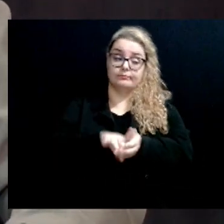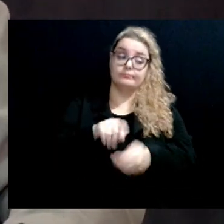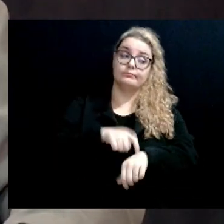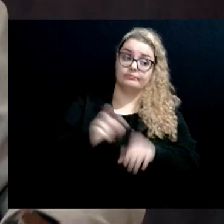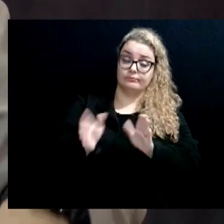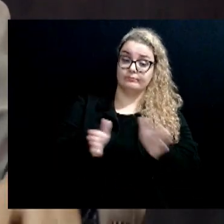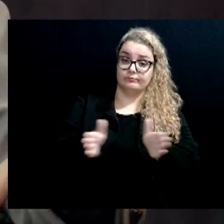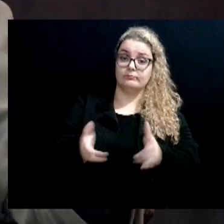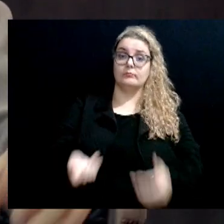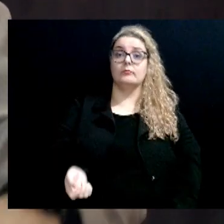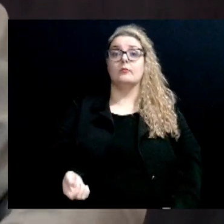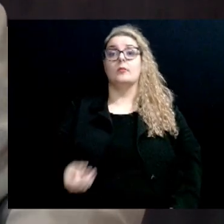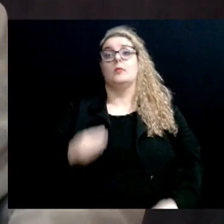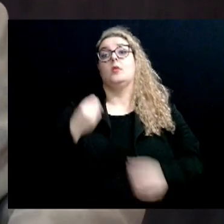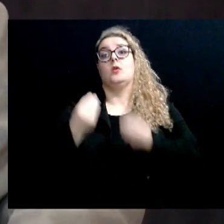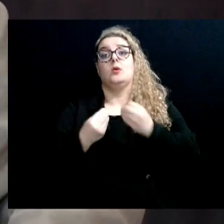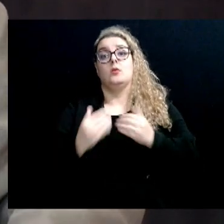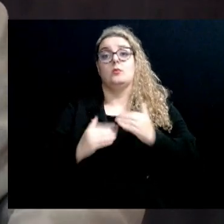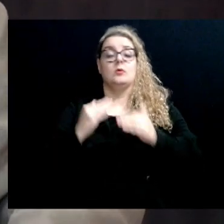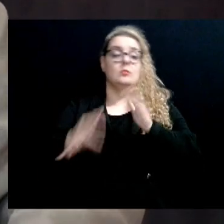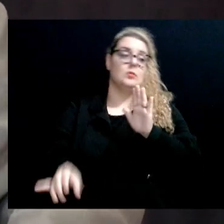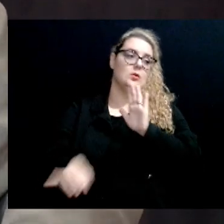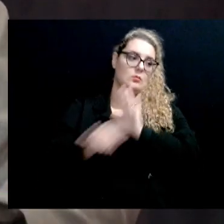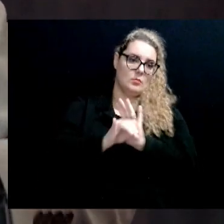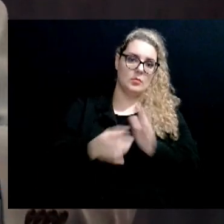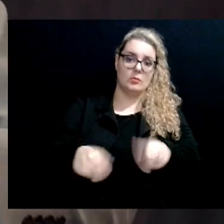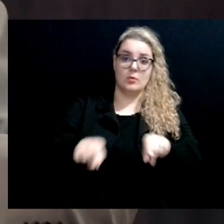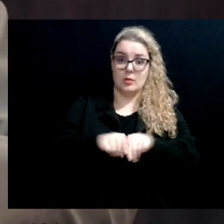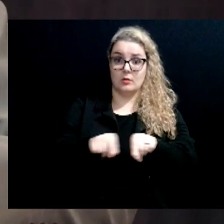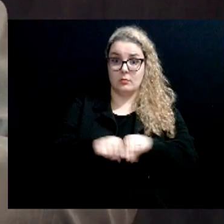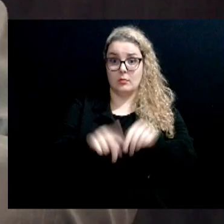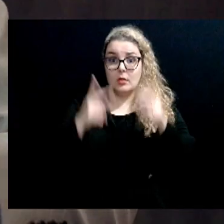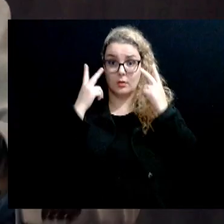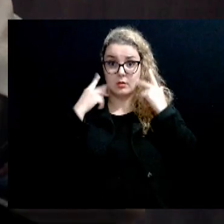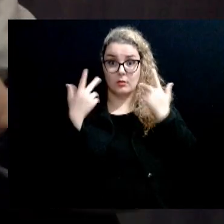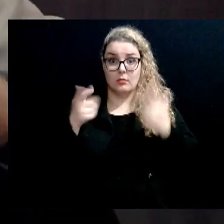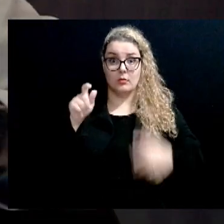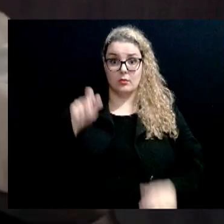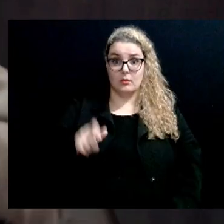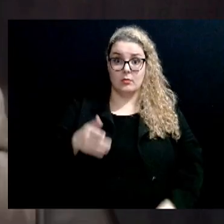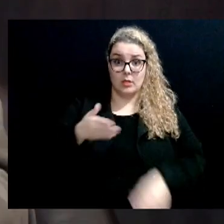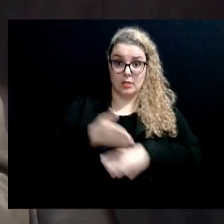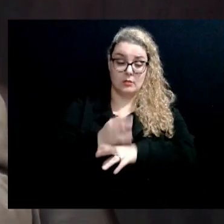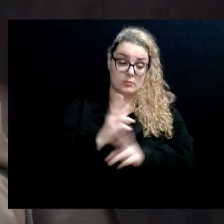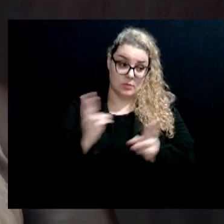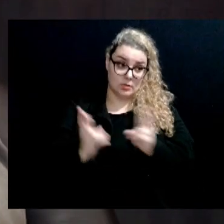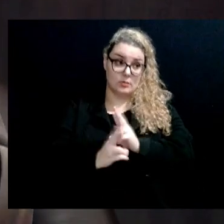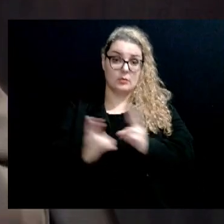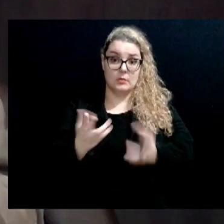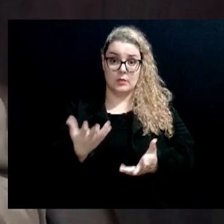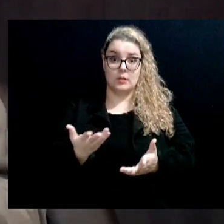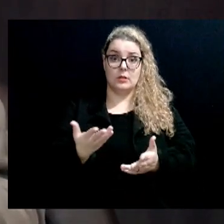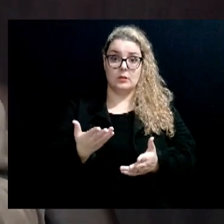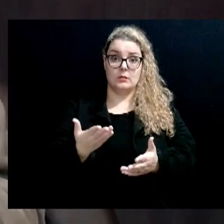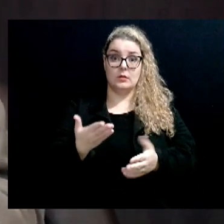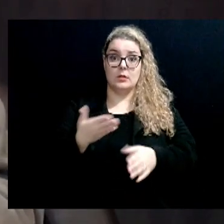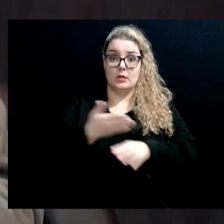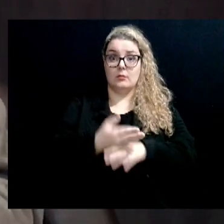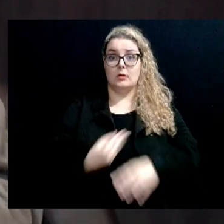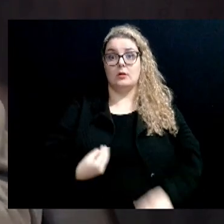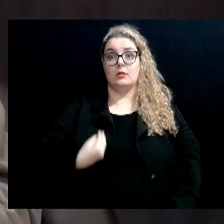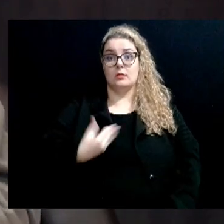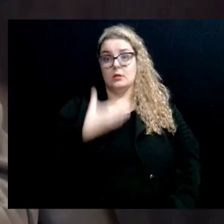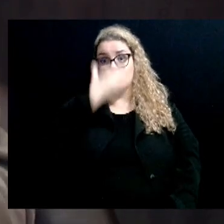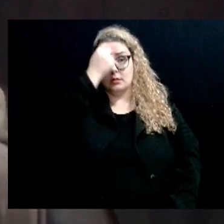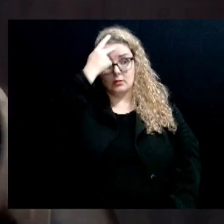para recuperar minha identidade? Porque é muito comum também, a pessoa ela entra num relacionamento e ela entra na vida da pessoa e ela esquece quem ela é. Exato.